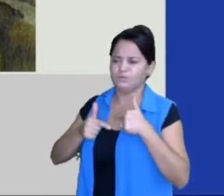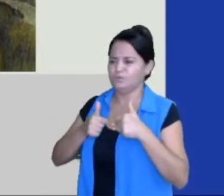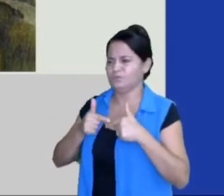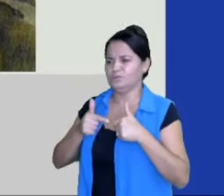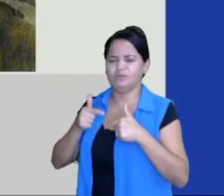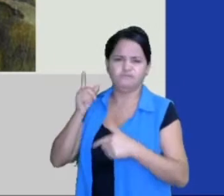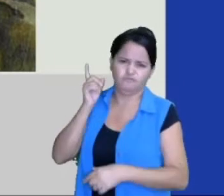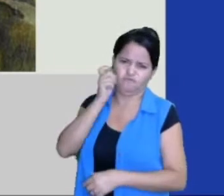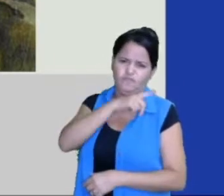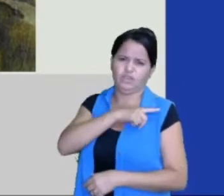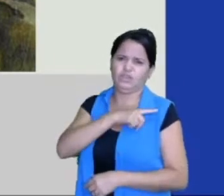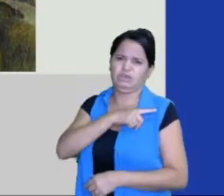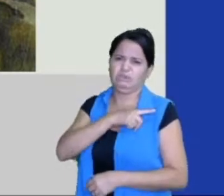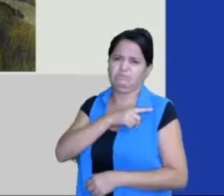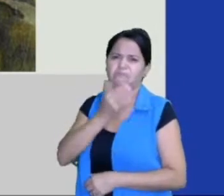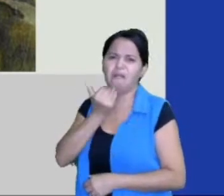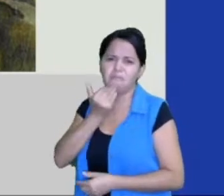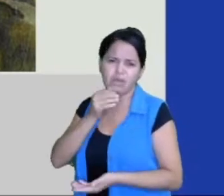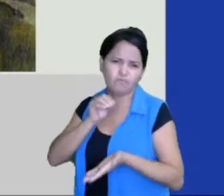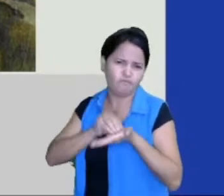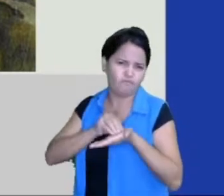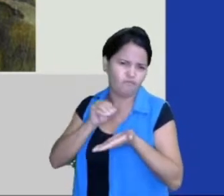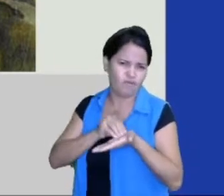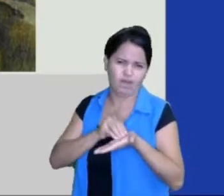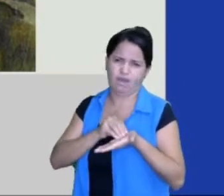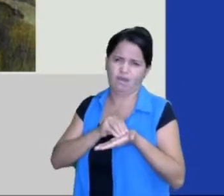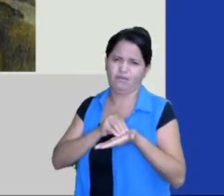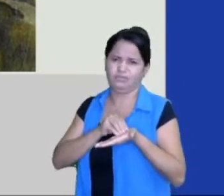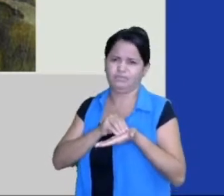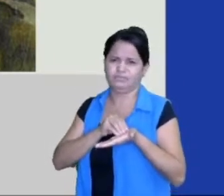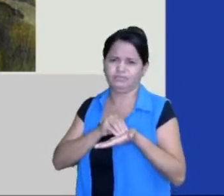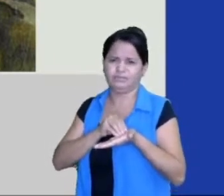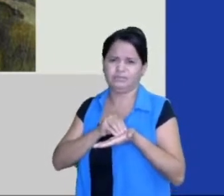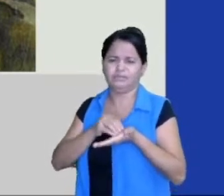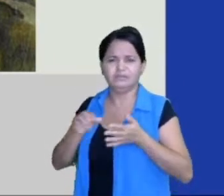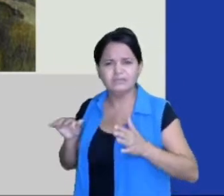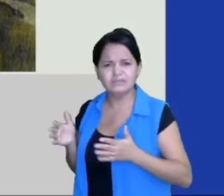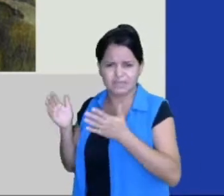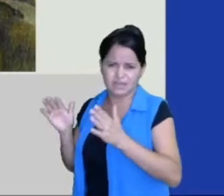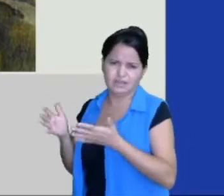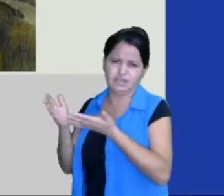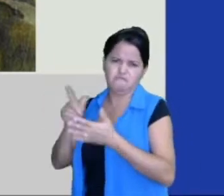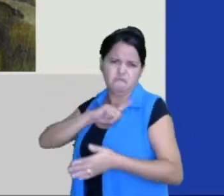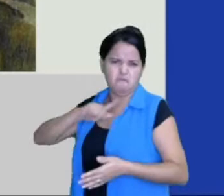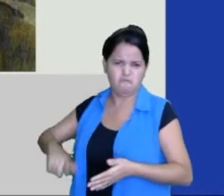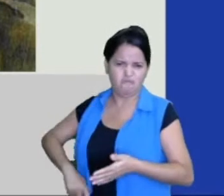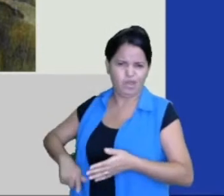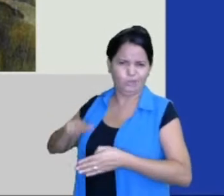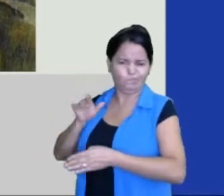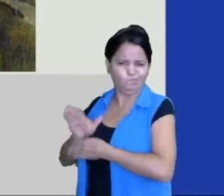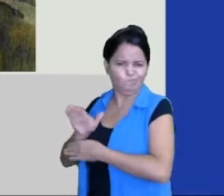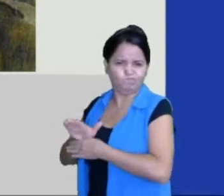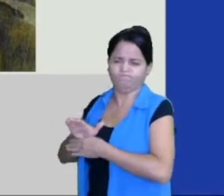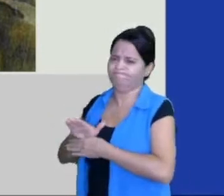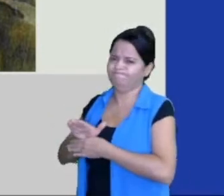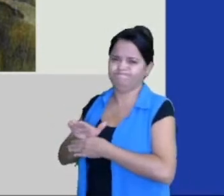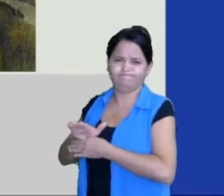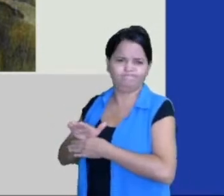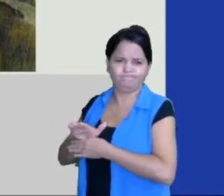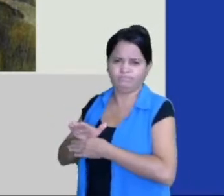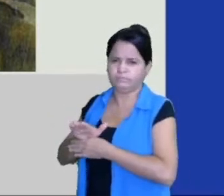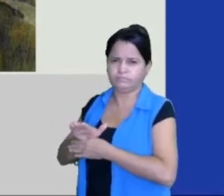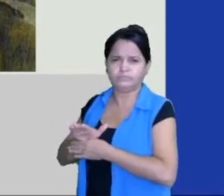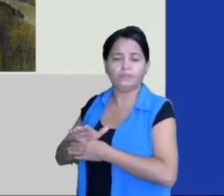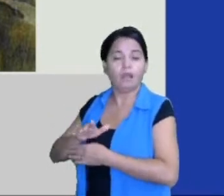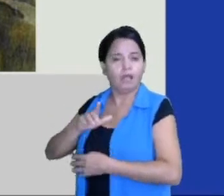precária, seja falta de alimentos, né, falta de incentivo por parte do governo. Tem uma hora, para vocês terem uma